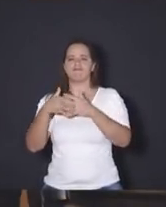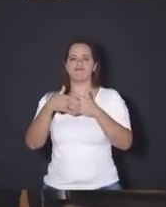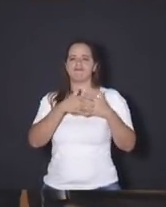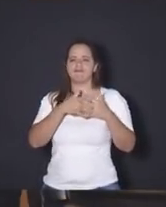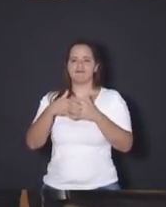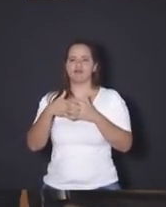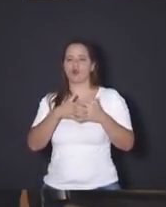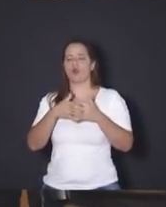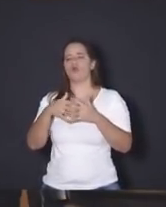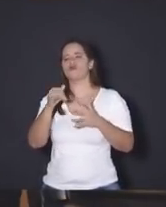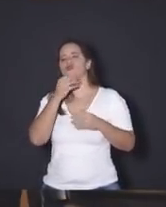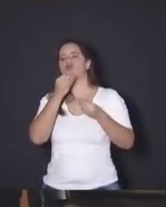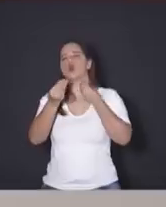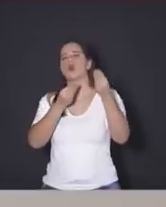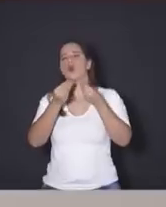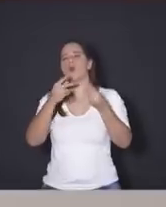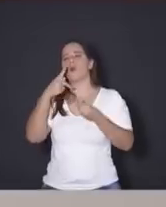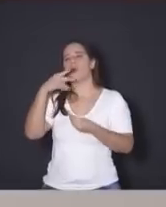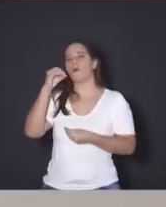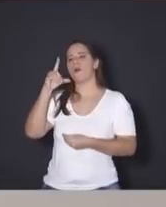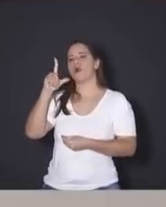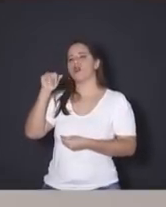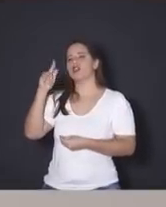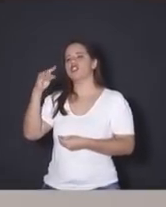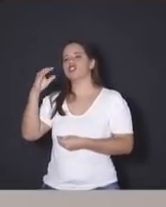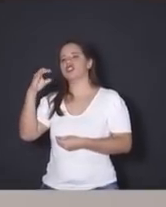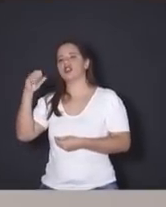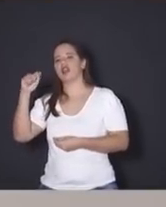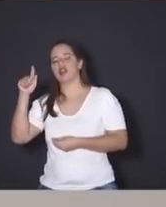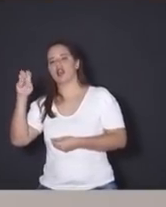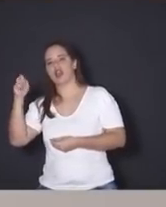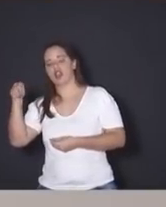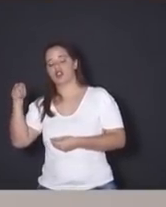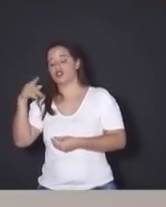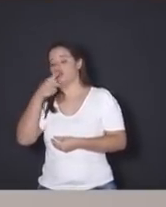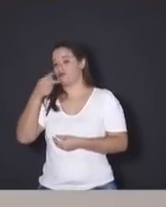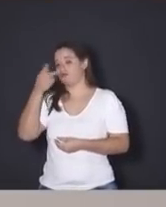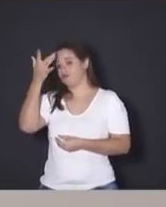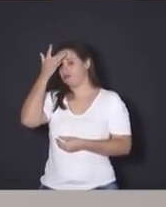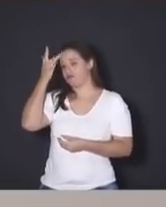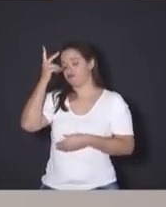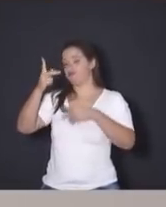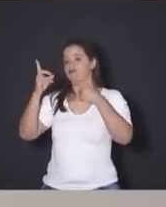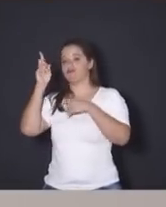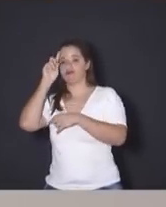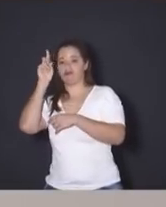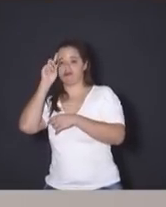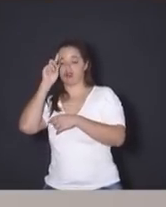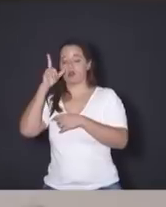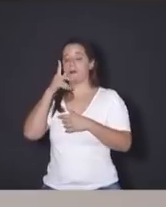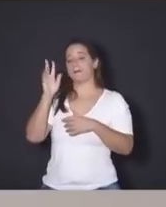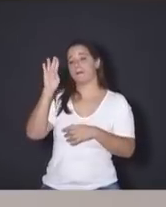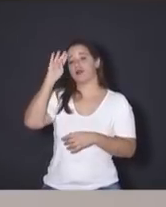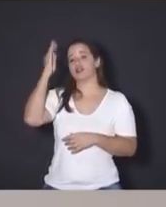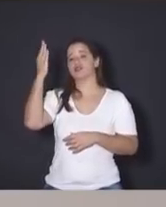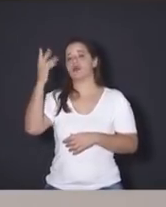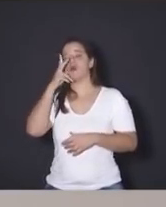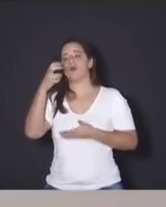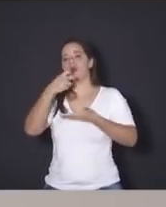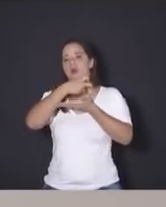estado de politicagem que algumas pessoas comentam muito no seu dia a dia principalmente situações de corrupção